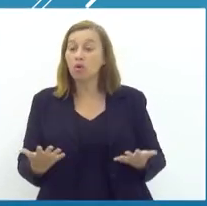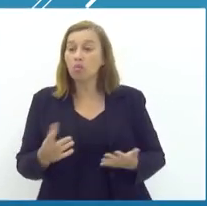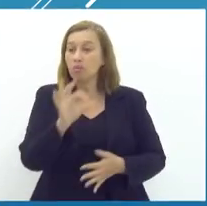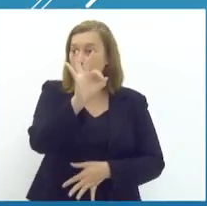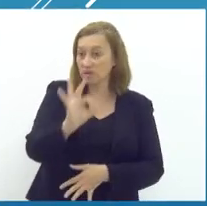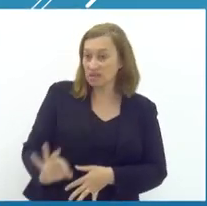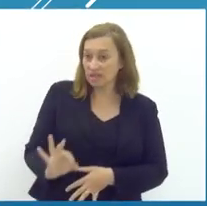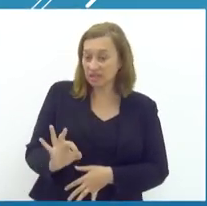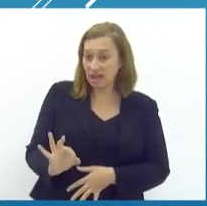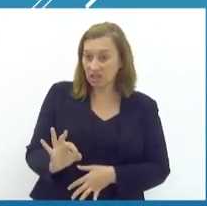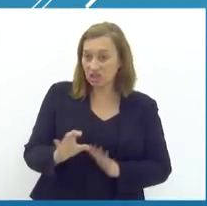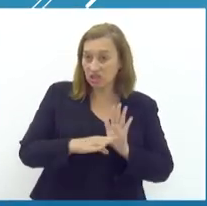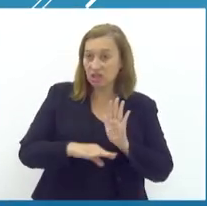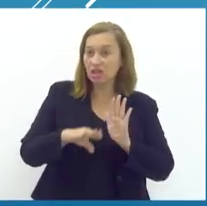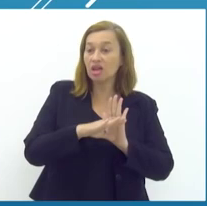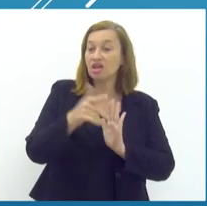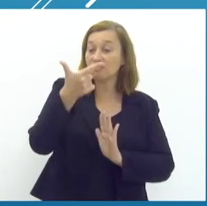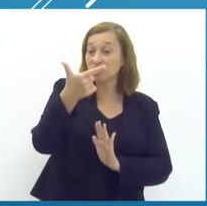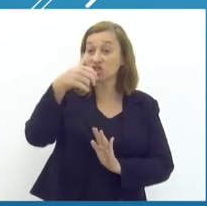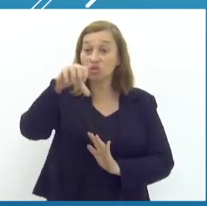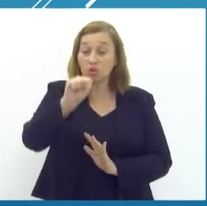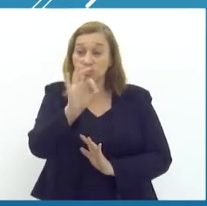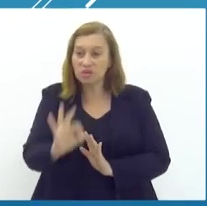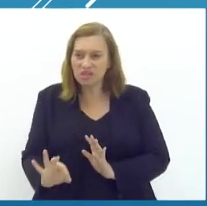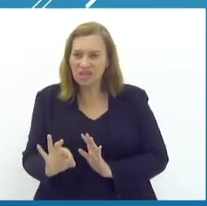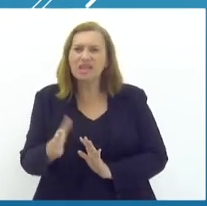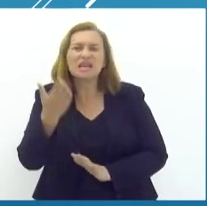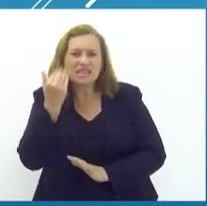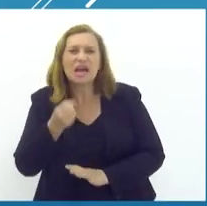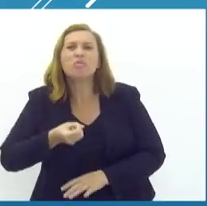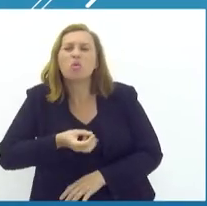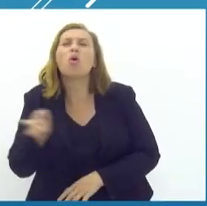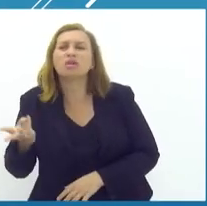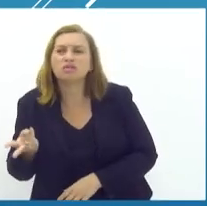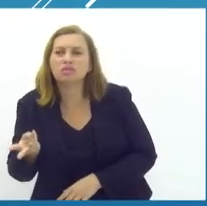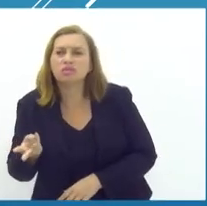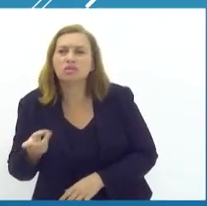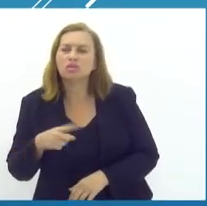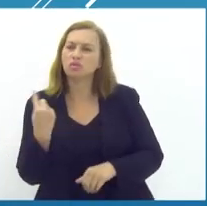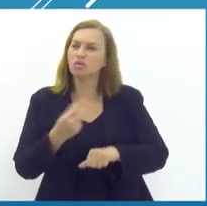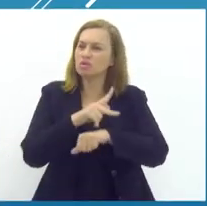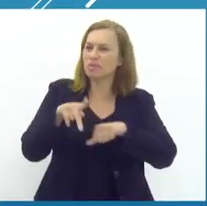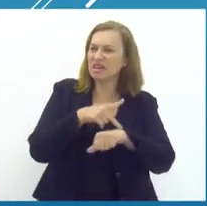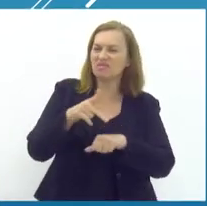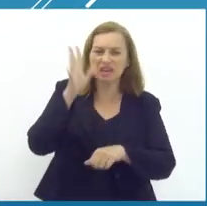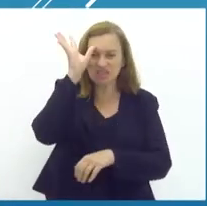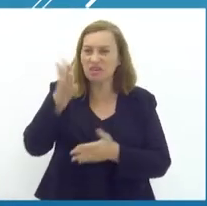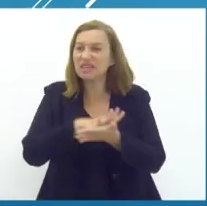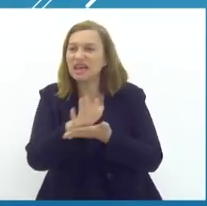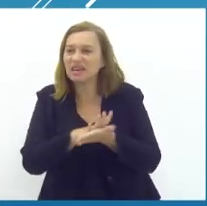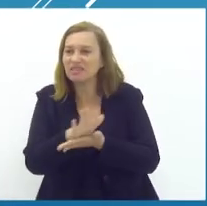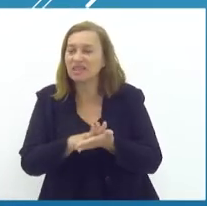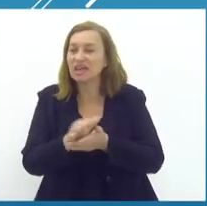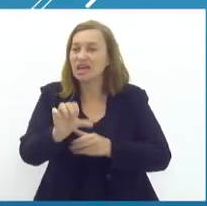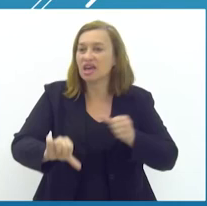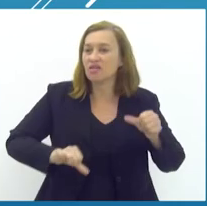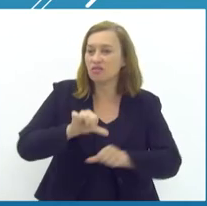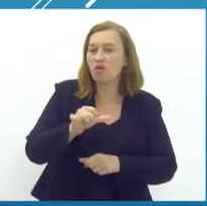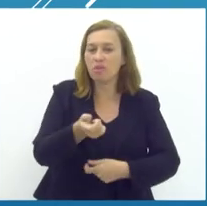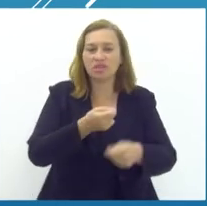pelo menos de 28% sabe qual é a saída para resolver o país porque não vai bombar o país não vai resolver nada reforma administrativa